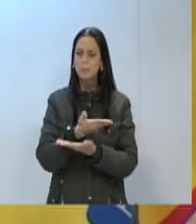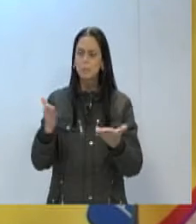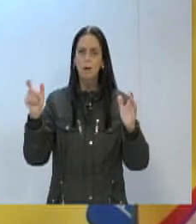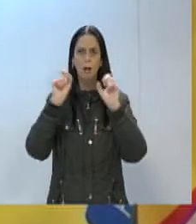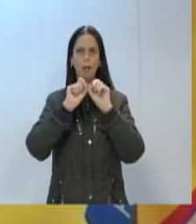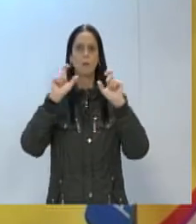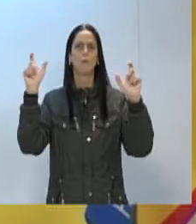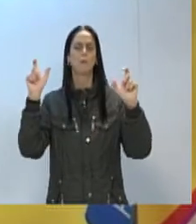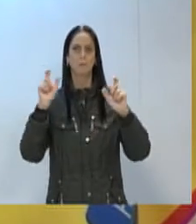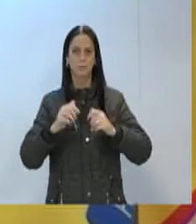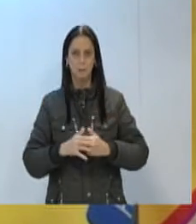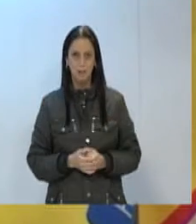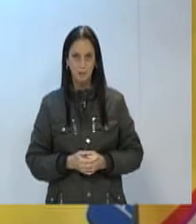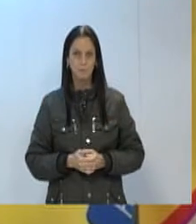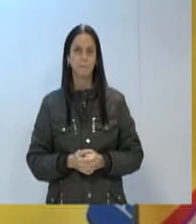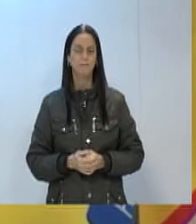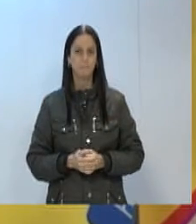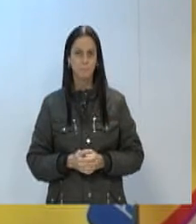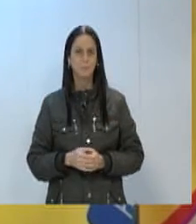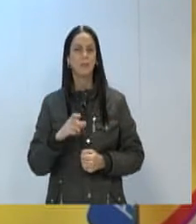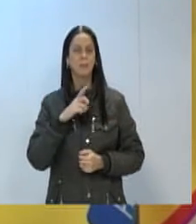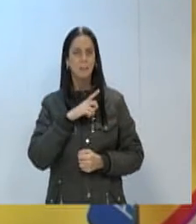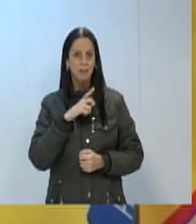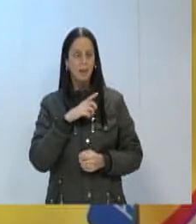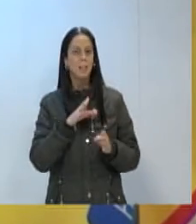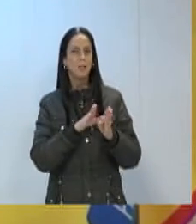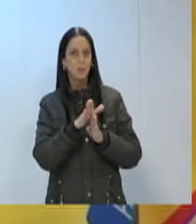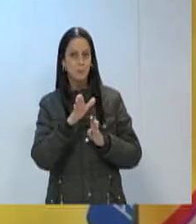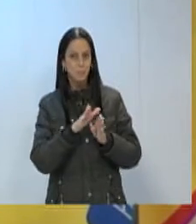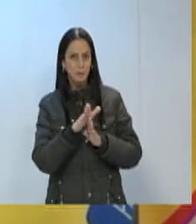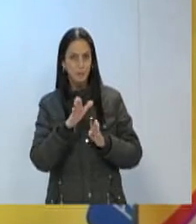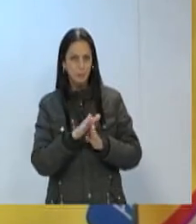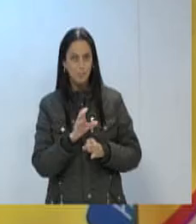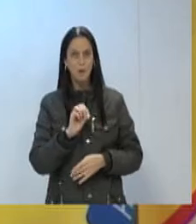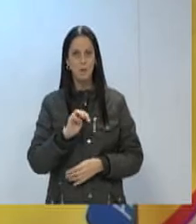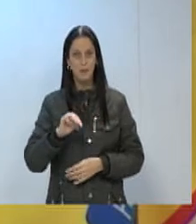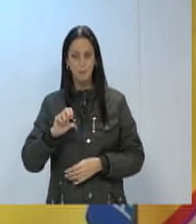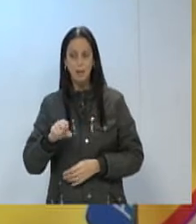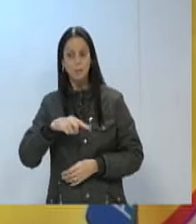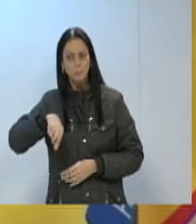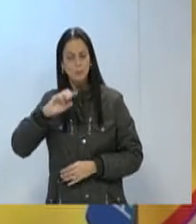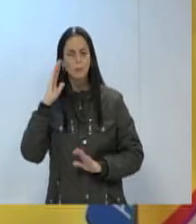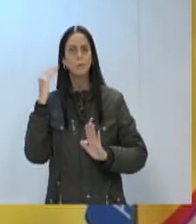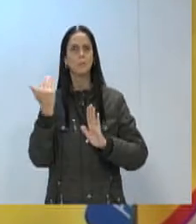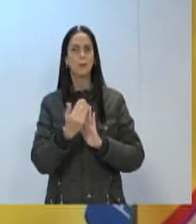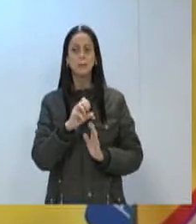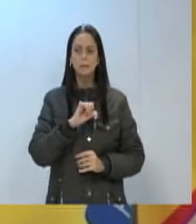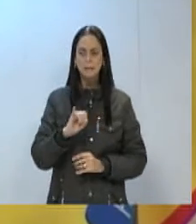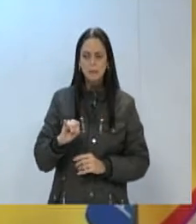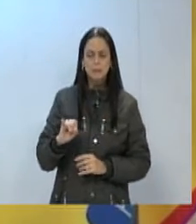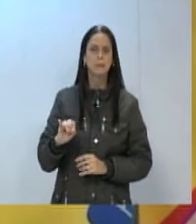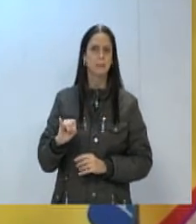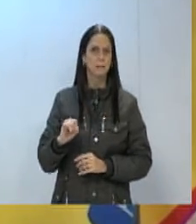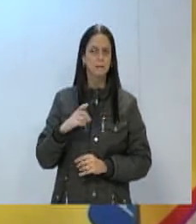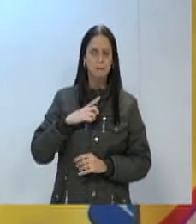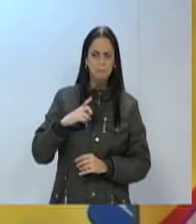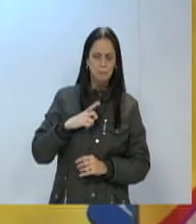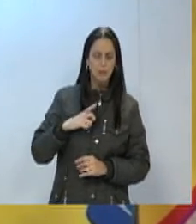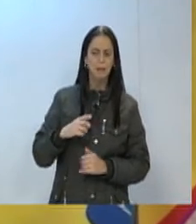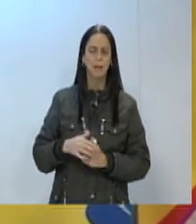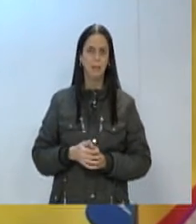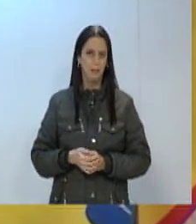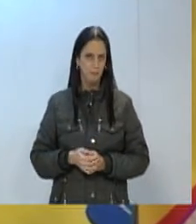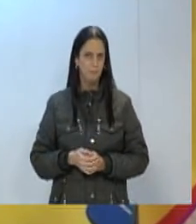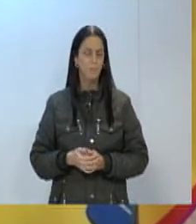que siga siga as orientações e inclusive da organização de saúde de onde houver qualquer tipo de